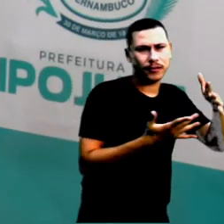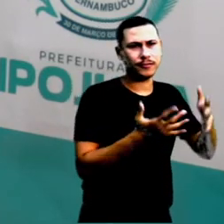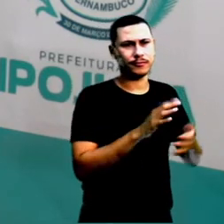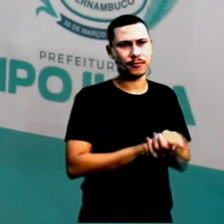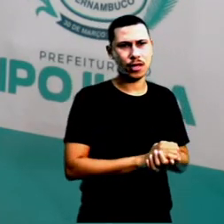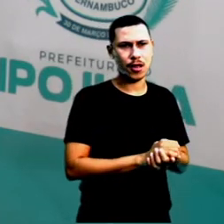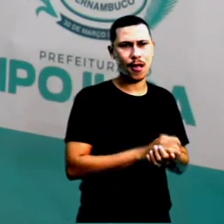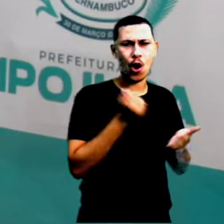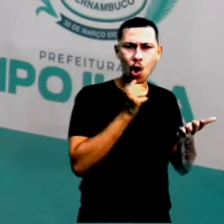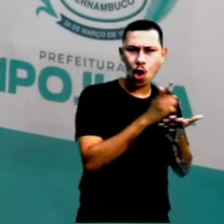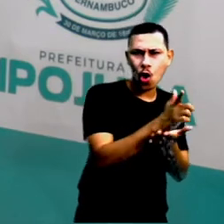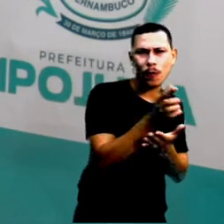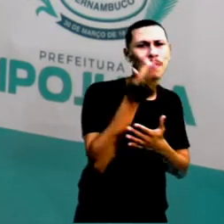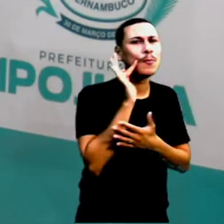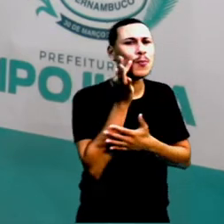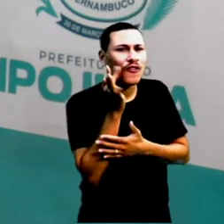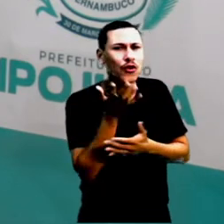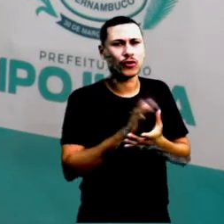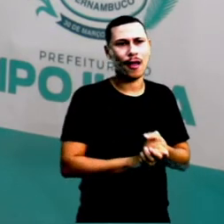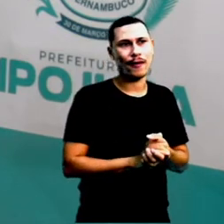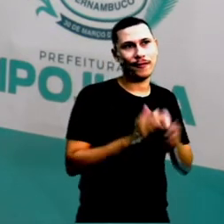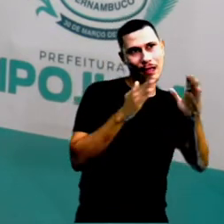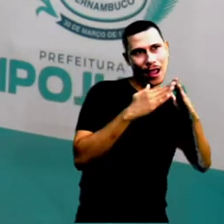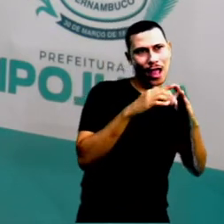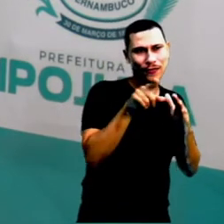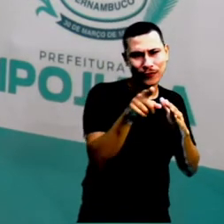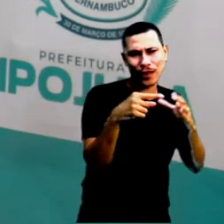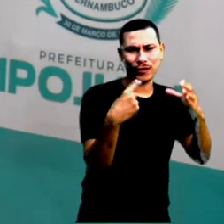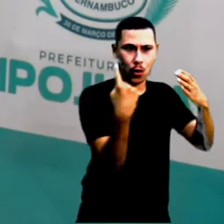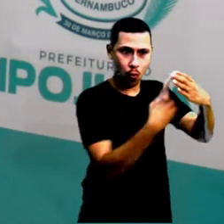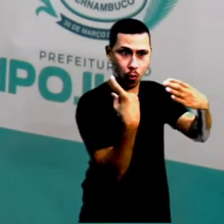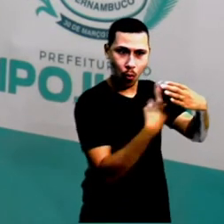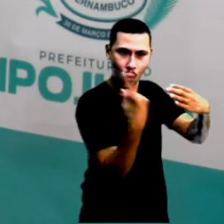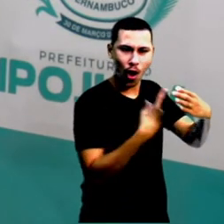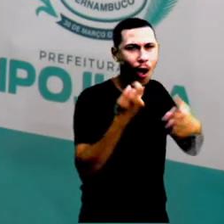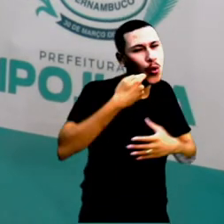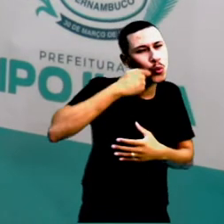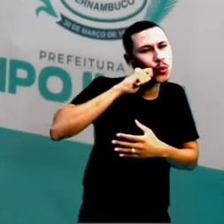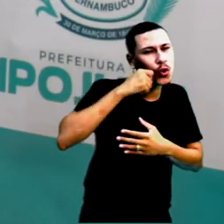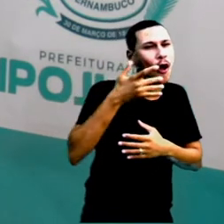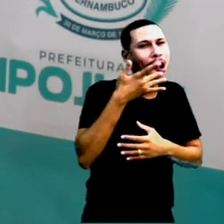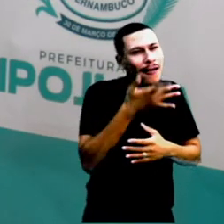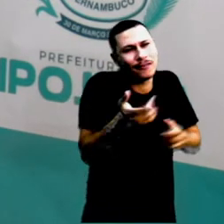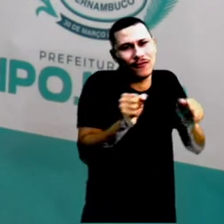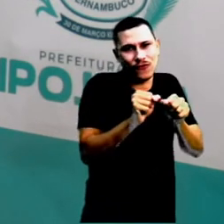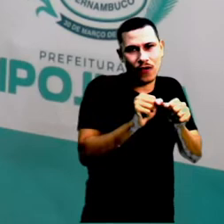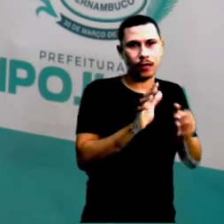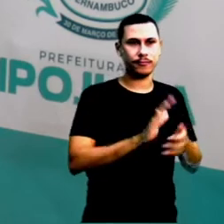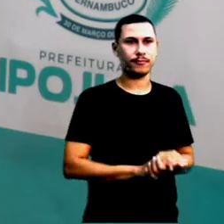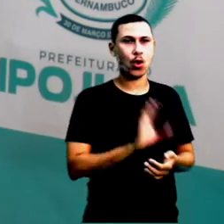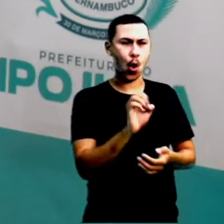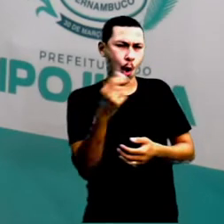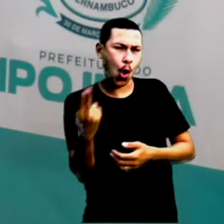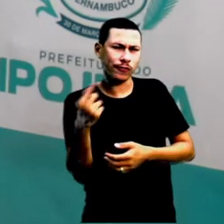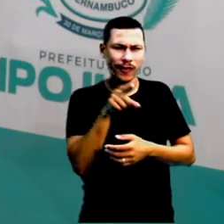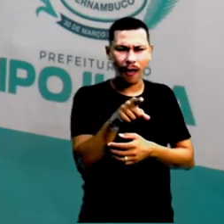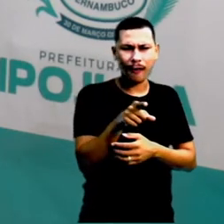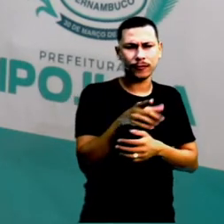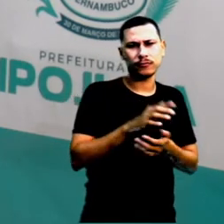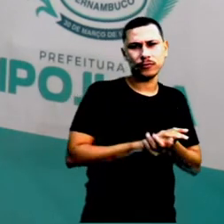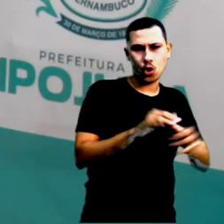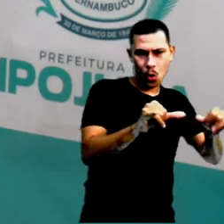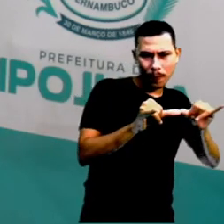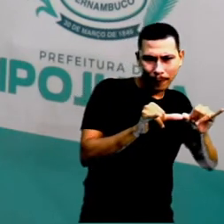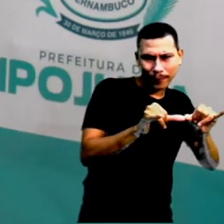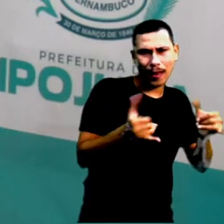também comprou ali, tem uma venda. Ou é um trabalho de alguém vender aquela fruta. Ou você vai no supermercado, compra o suco